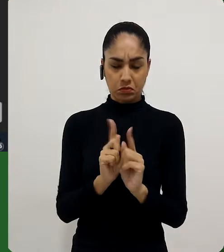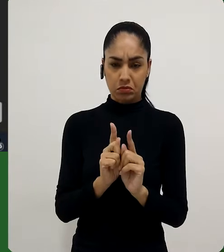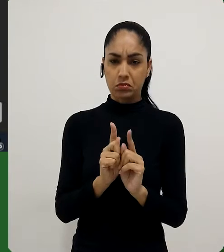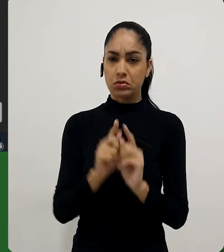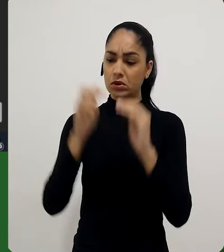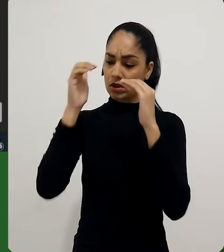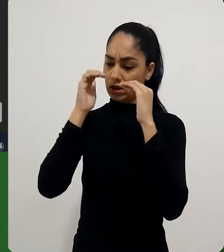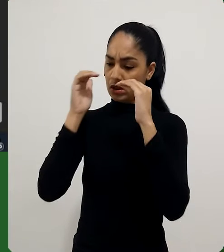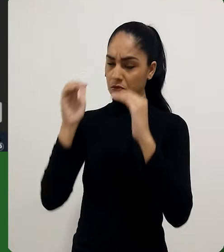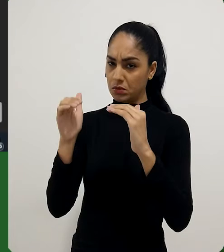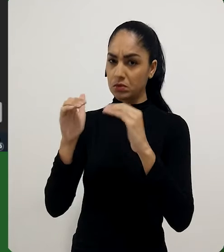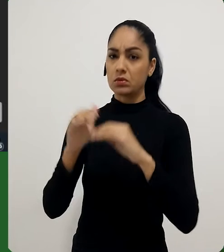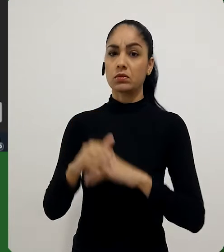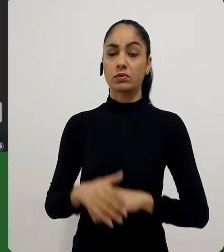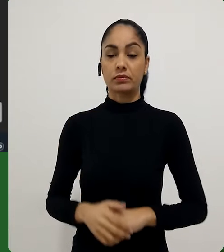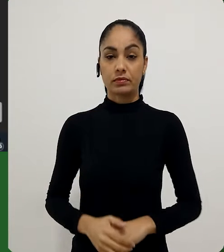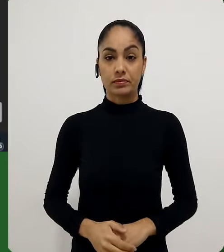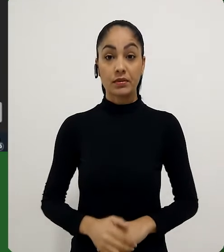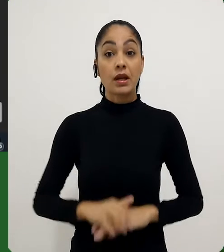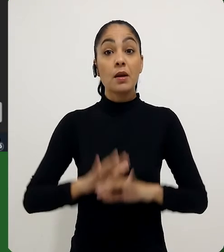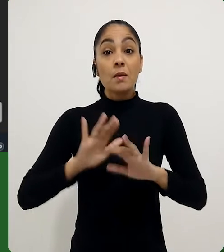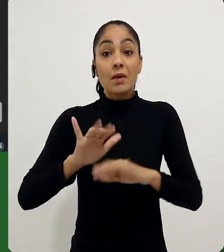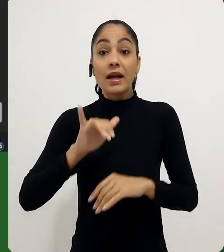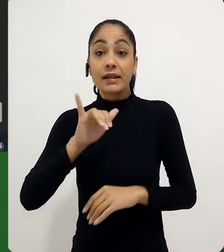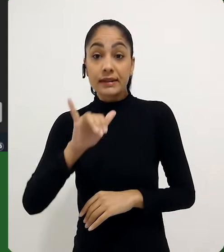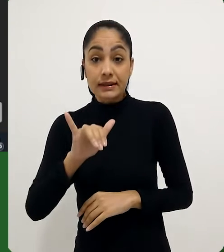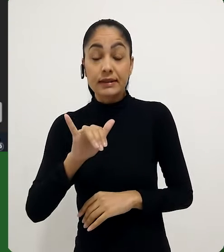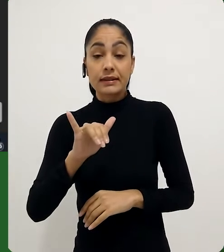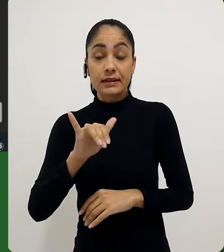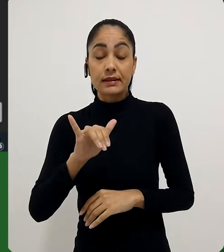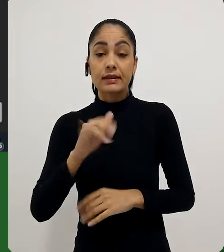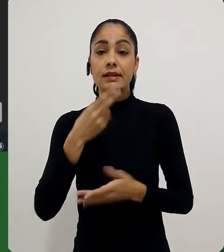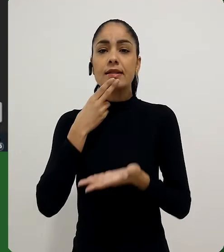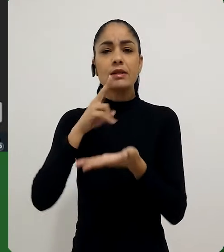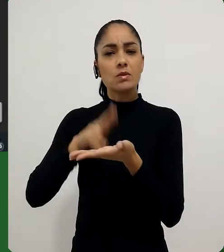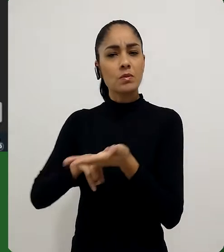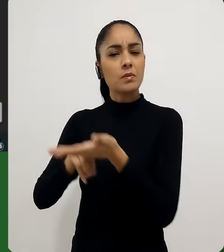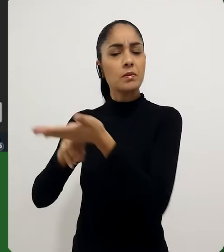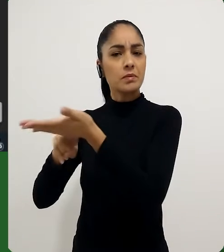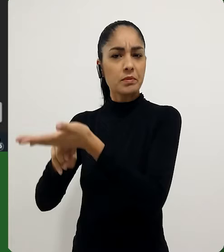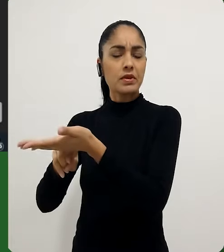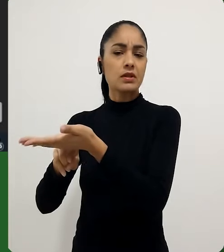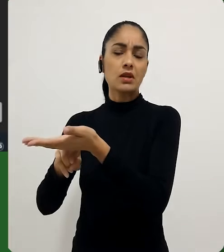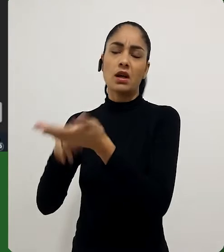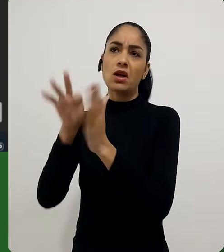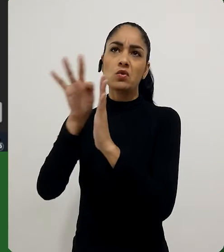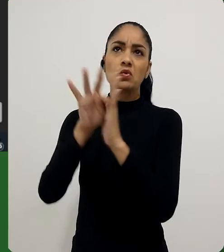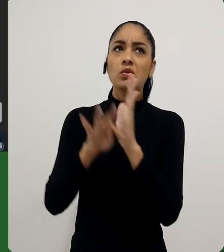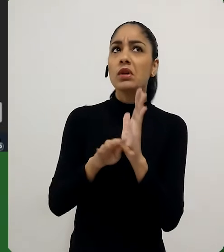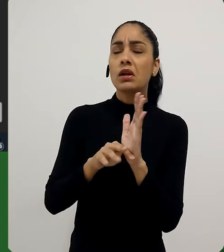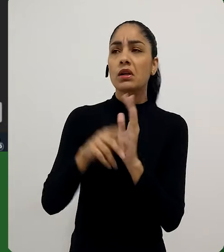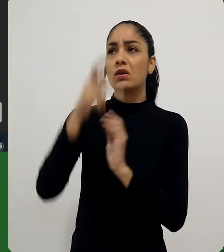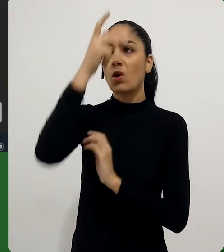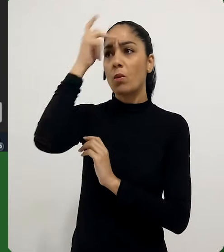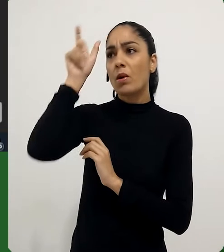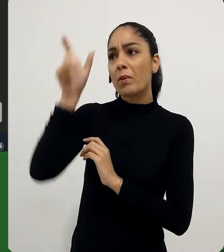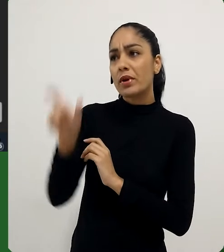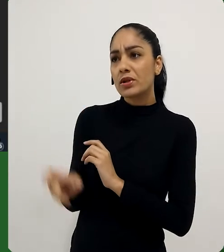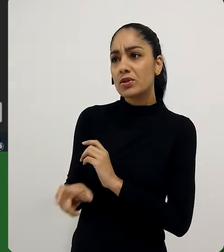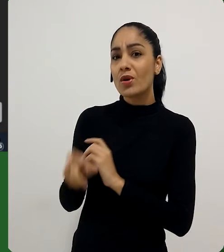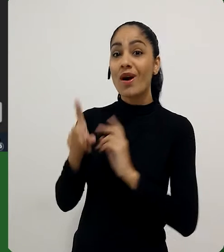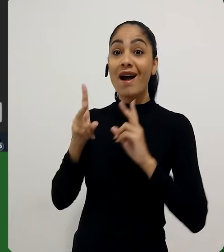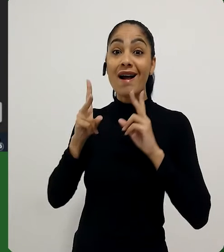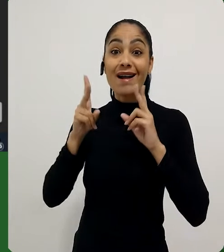forma, rápida, sucinta e respeitosa, né? Agora, se você vai dirigir uma mensagem,